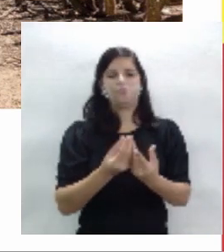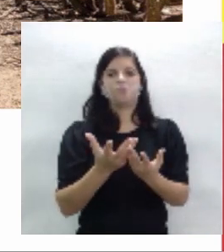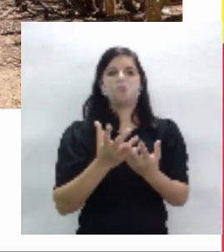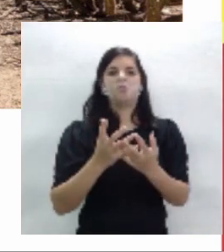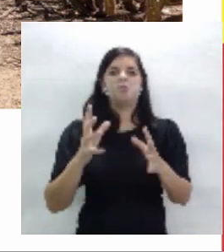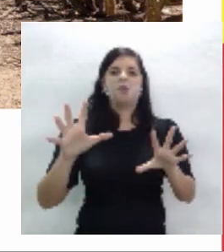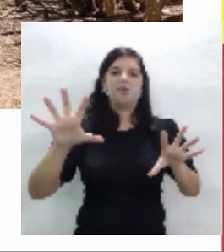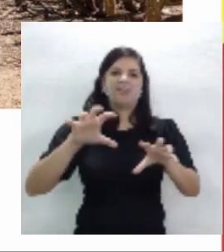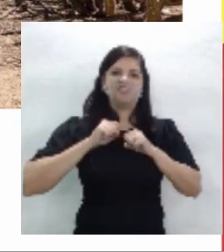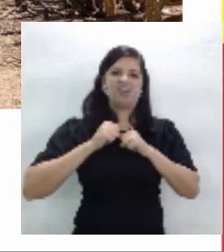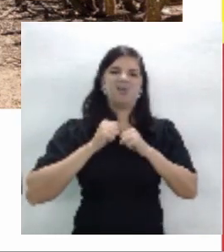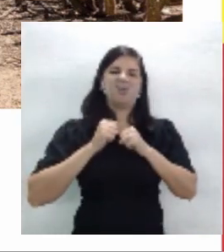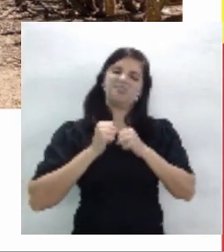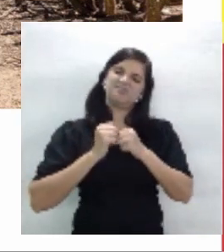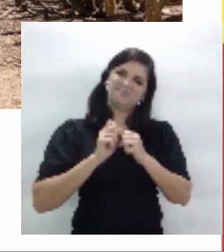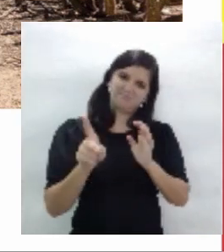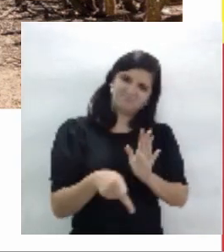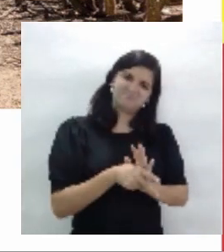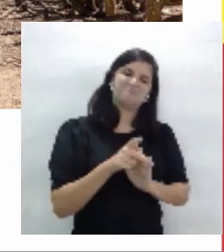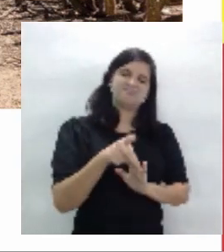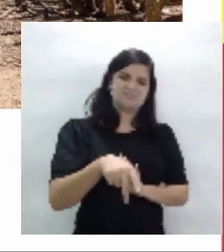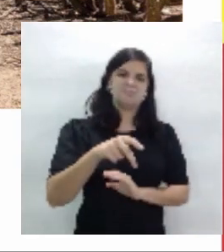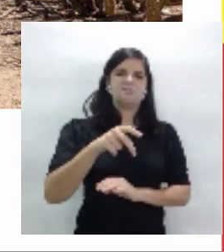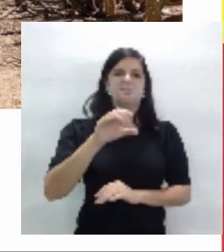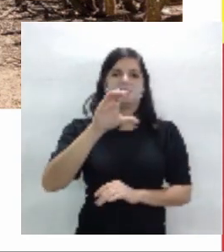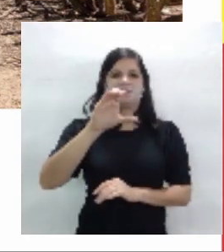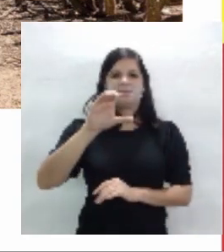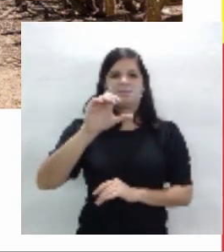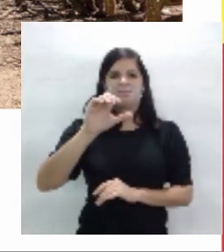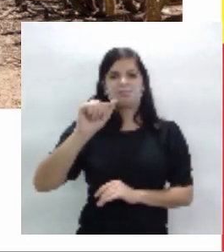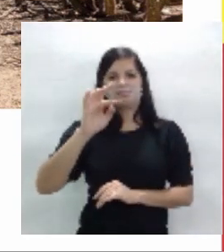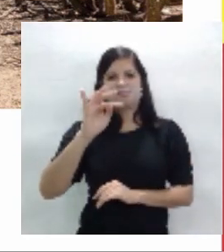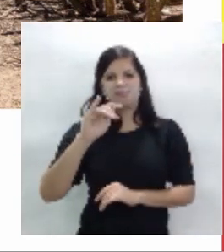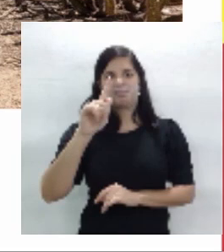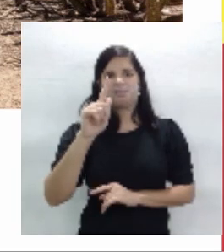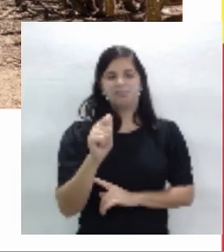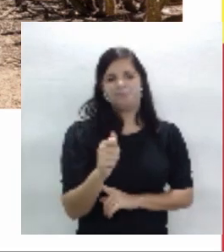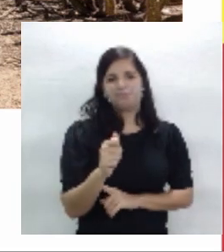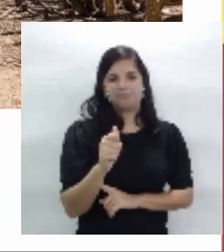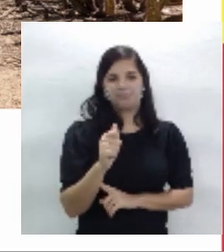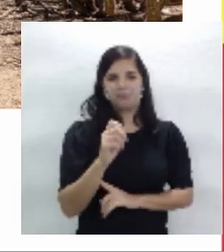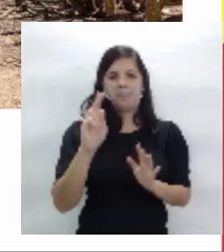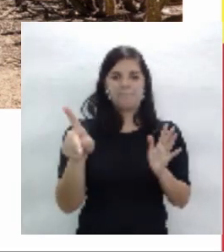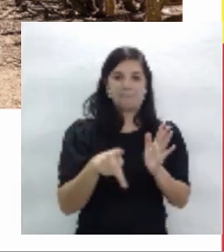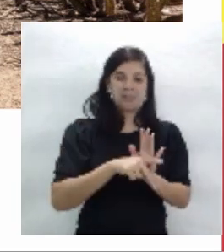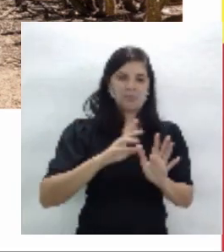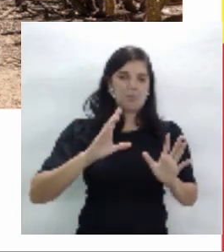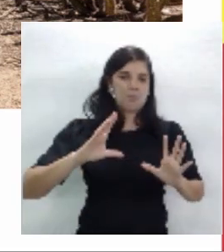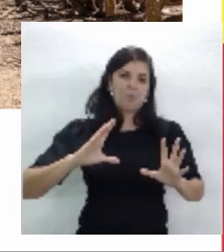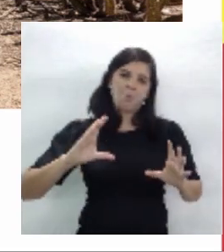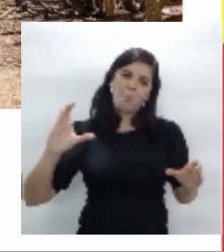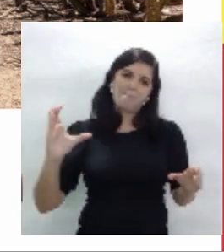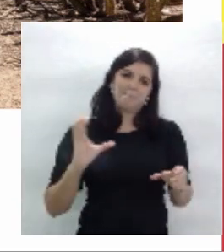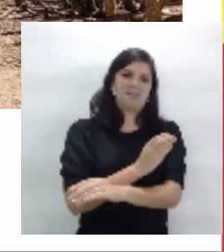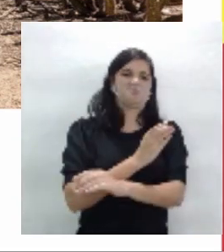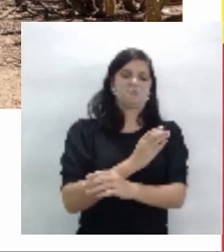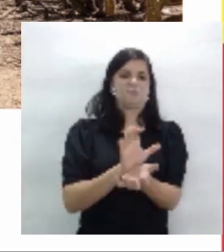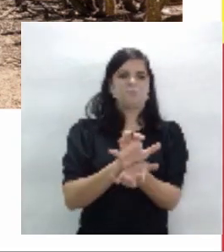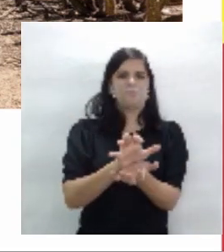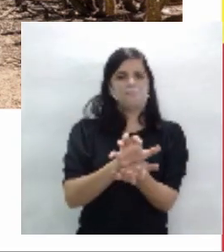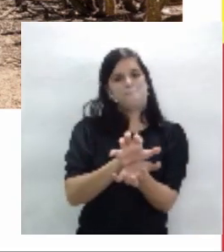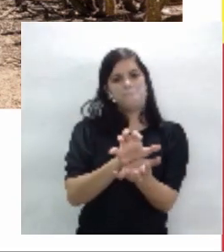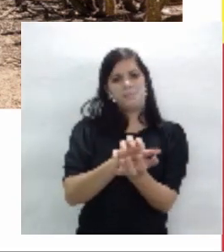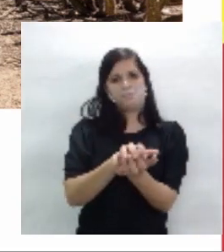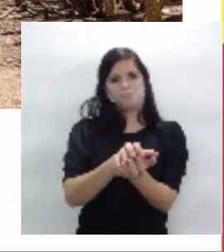é resgatado por esse bioma, né? A gente vai ver que a Caatinga ela é quase que parte completa de Pernambuco. Se você tiver